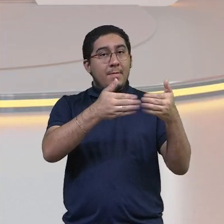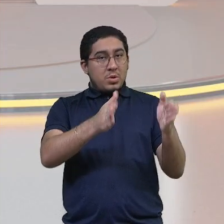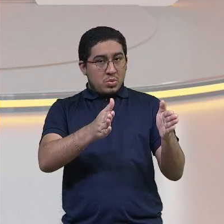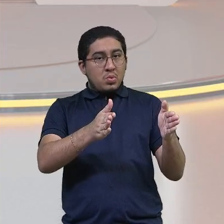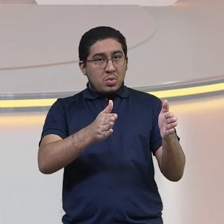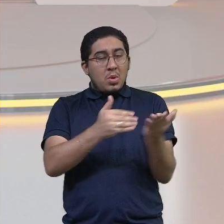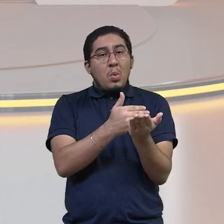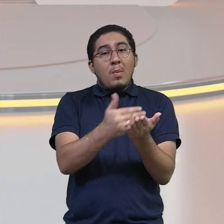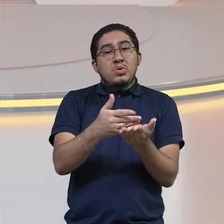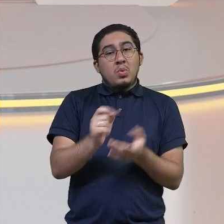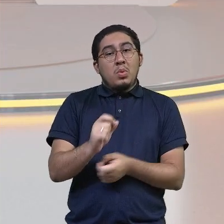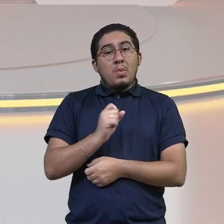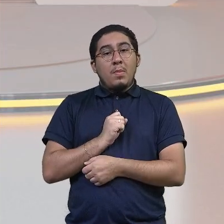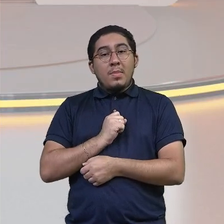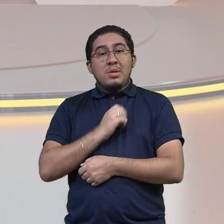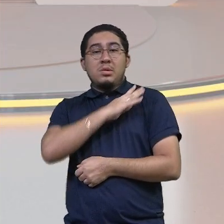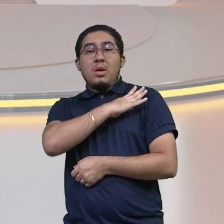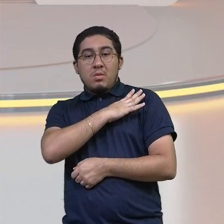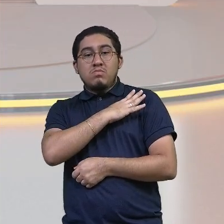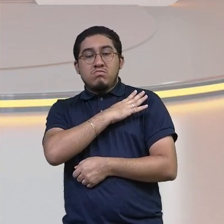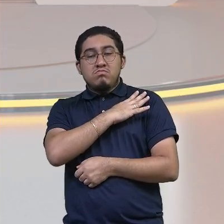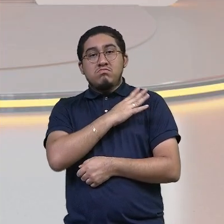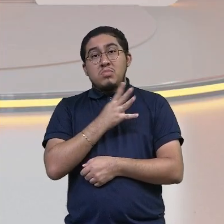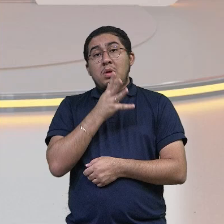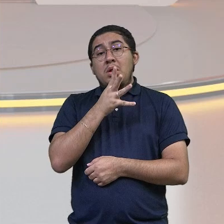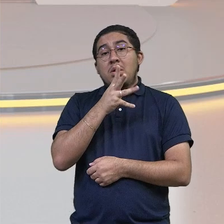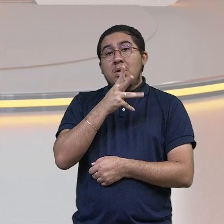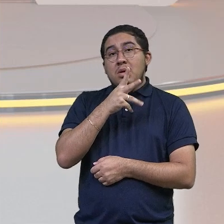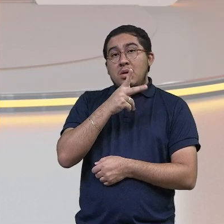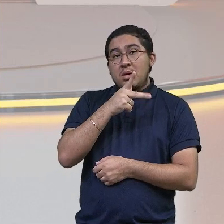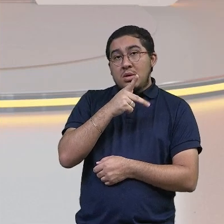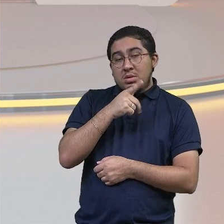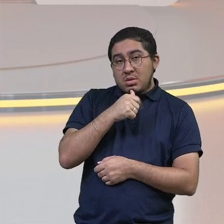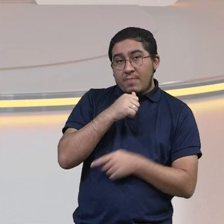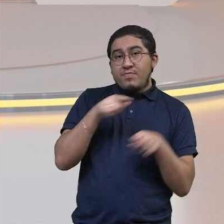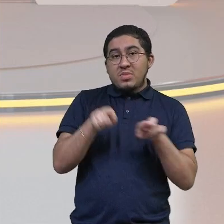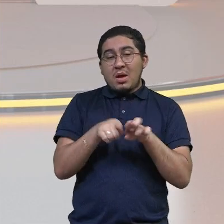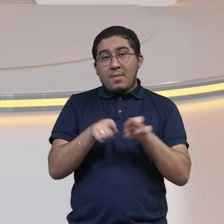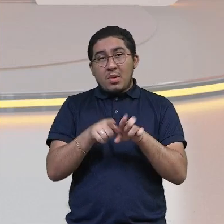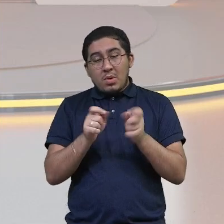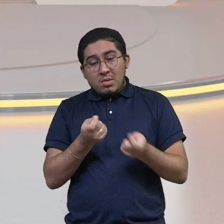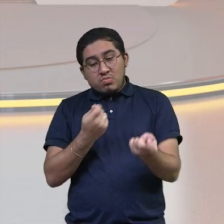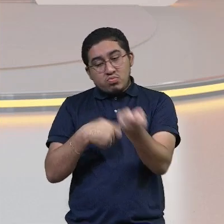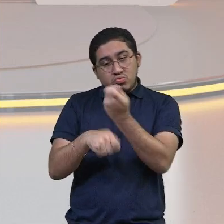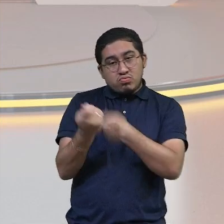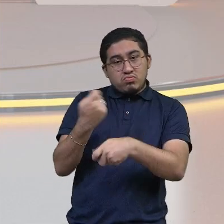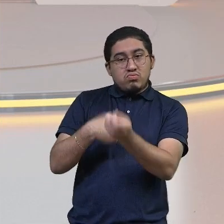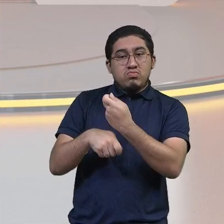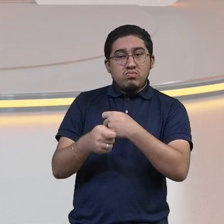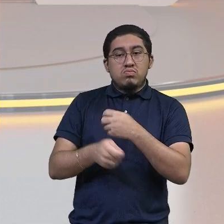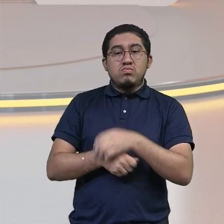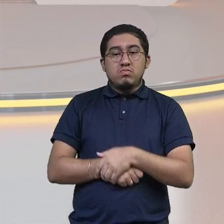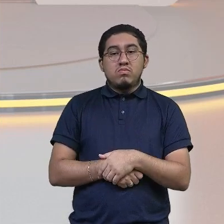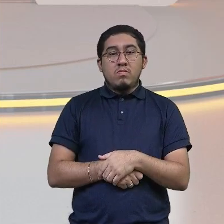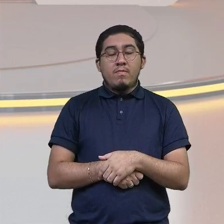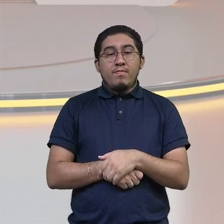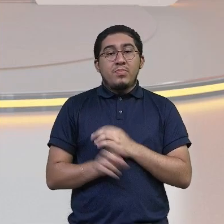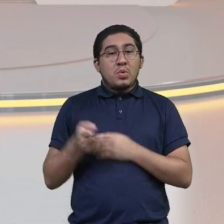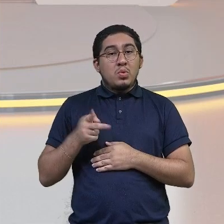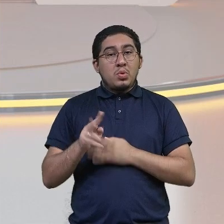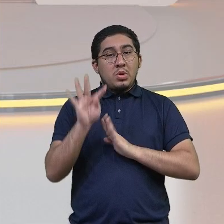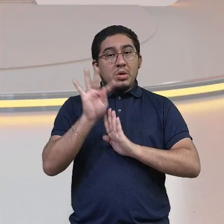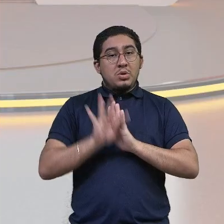próprios militares, de forma lenta, gradual e também negociada. Continuando nosso